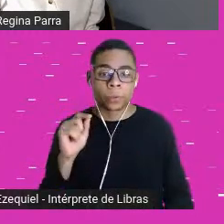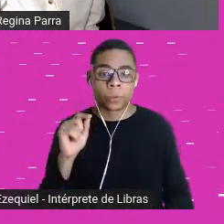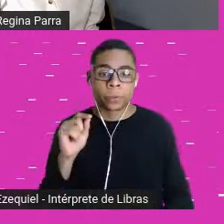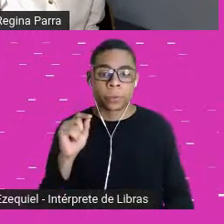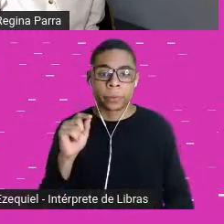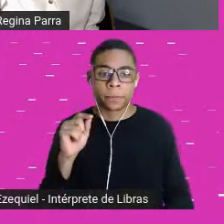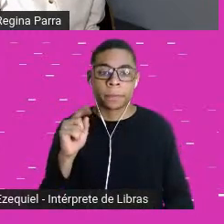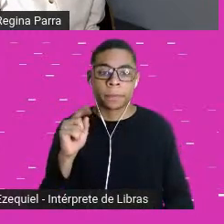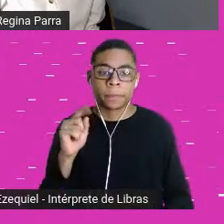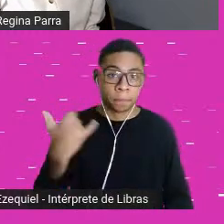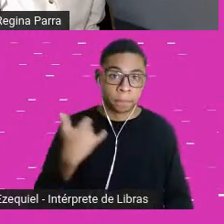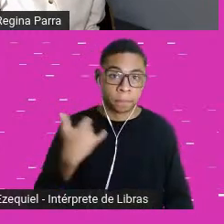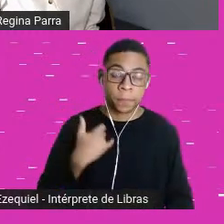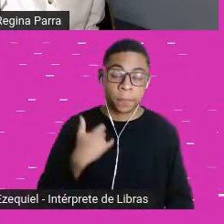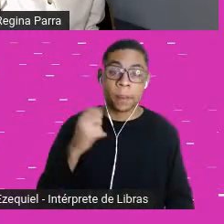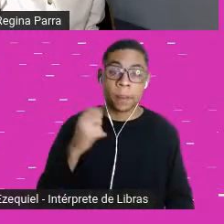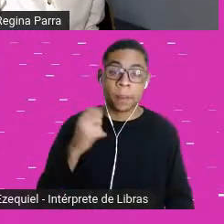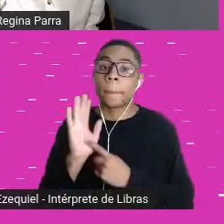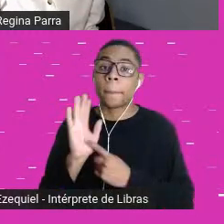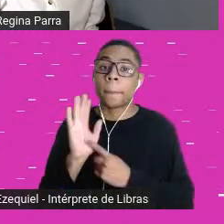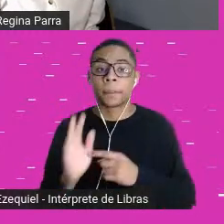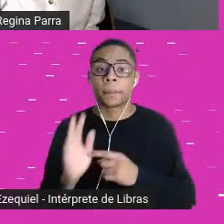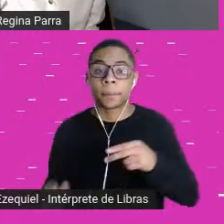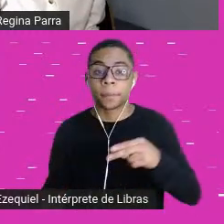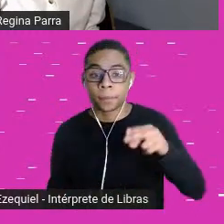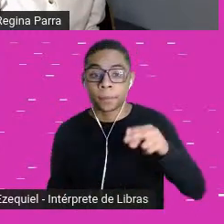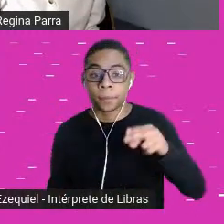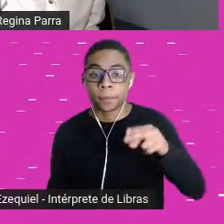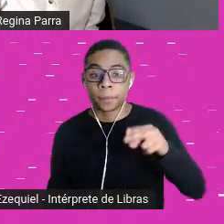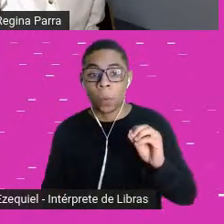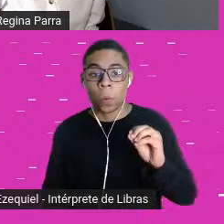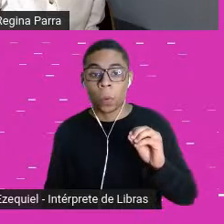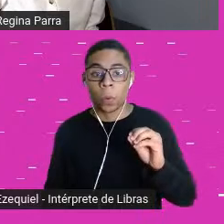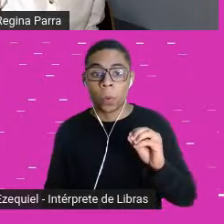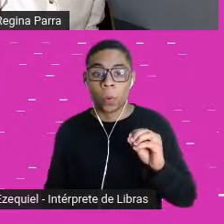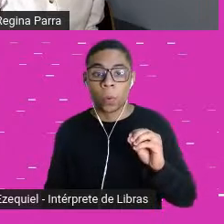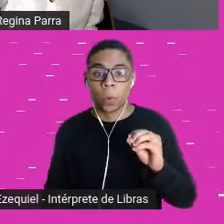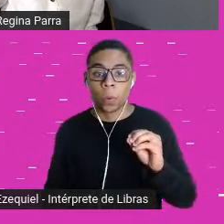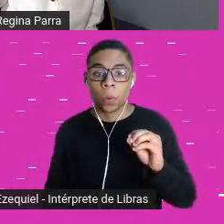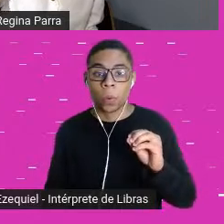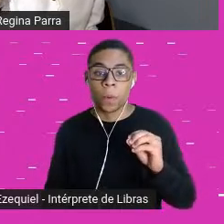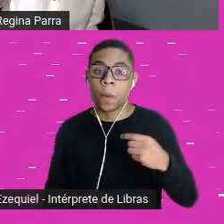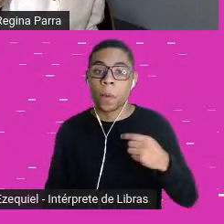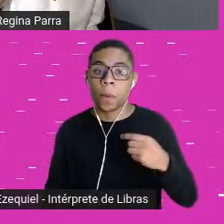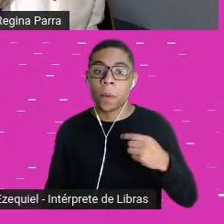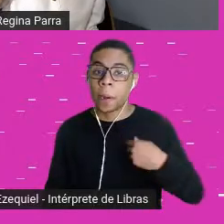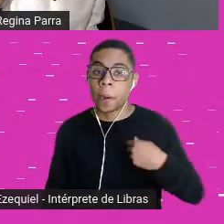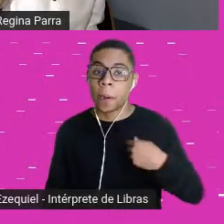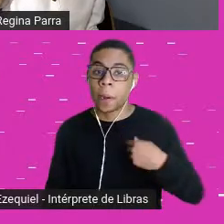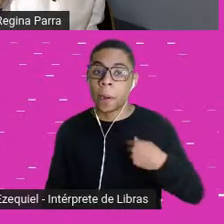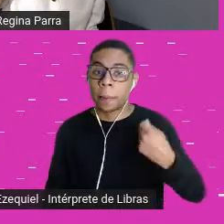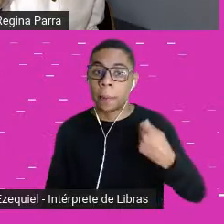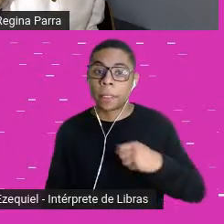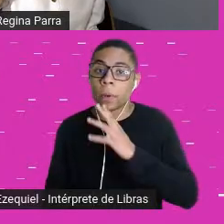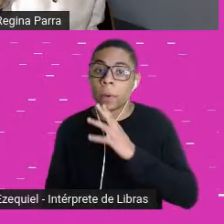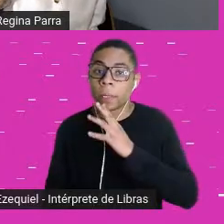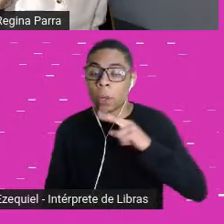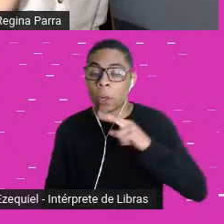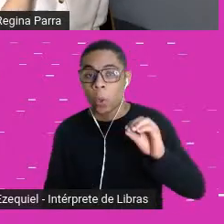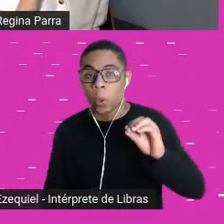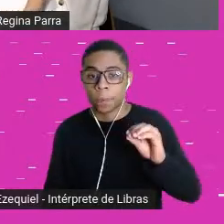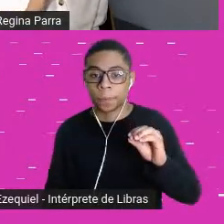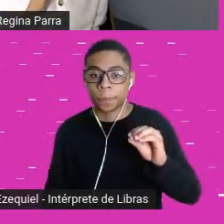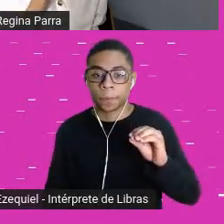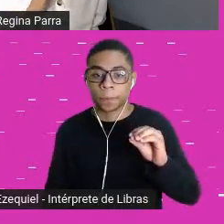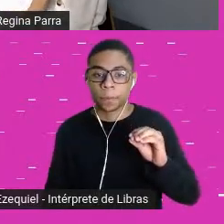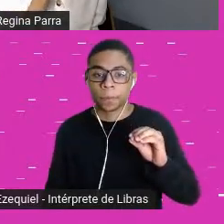me apresentar o Nô, que eu precisava conhecer o Nô e o Butô. Só isso, né, o Nô